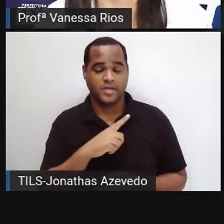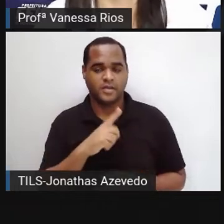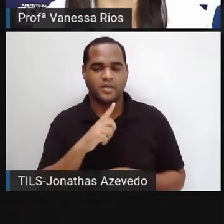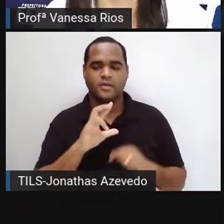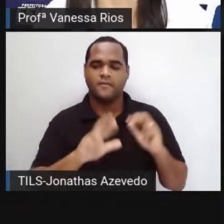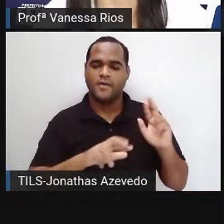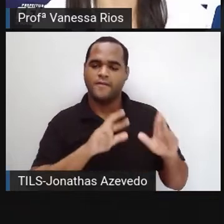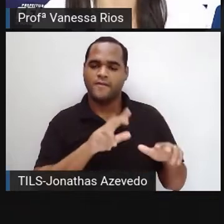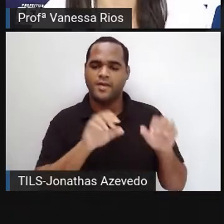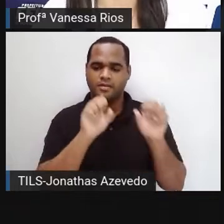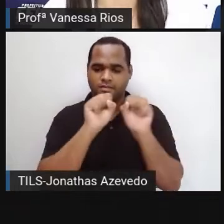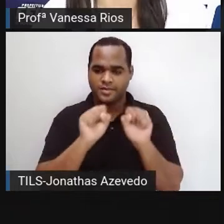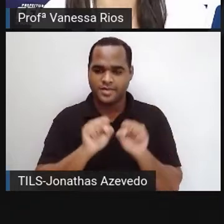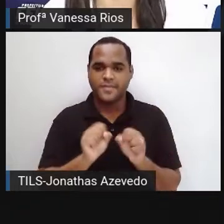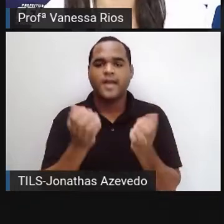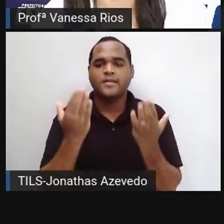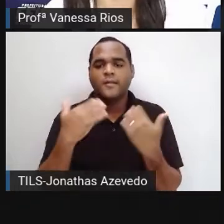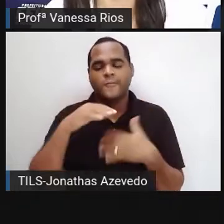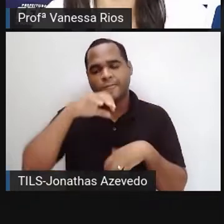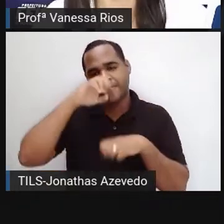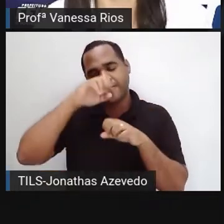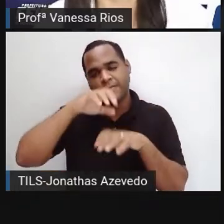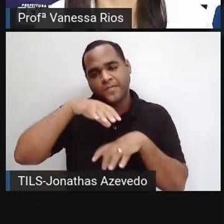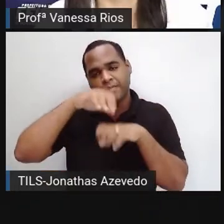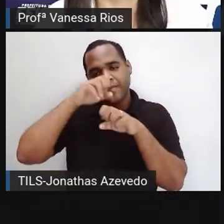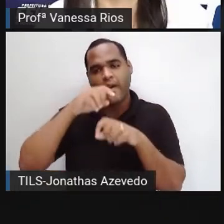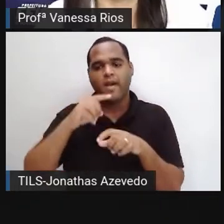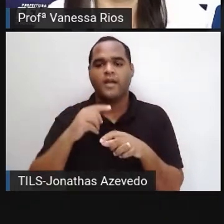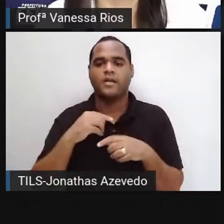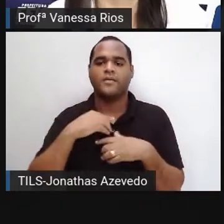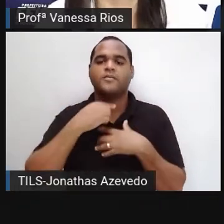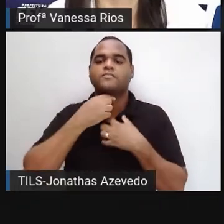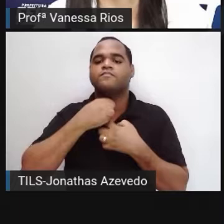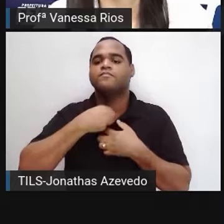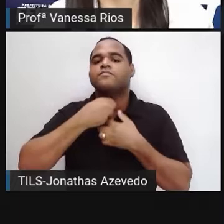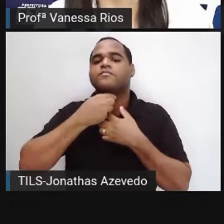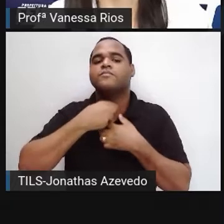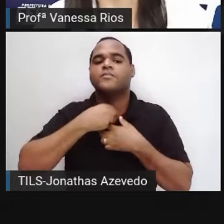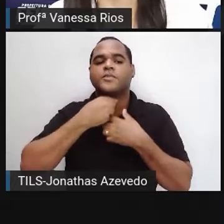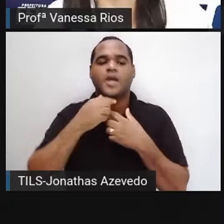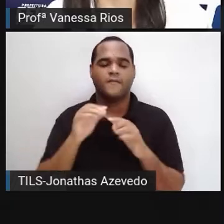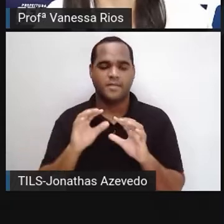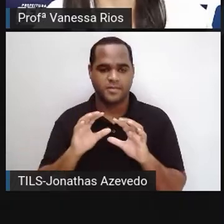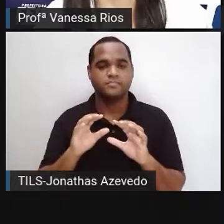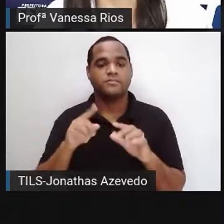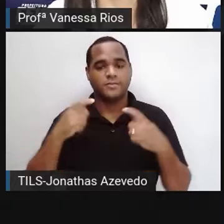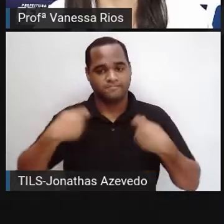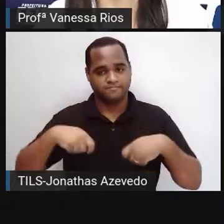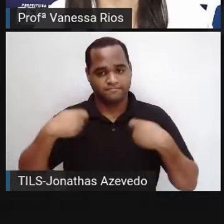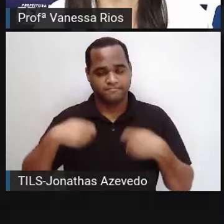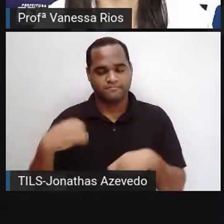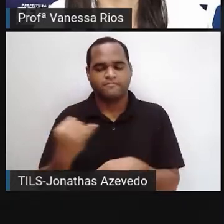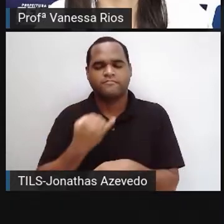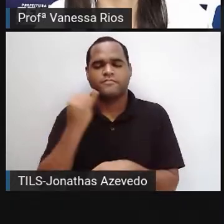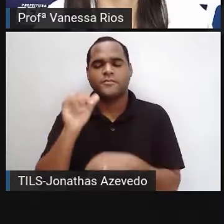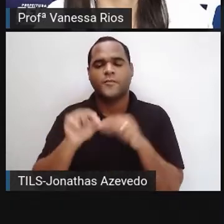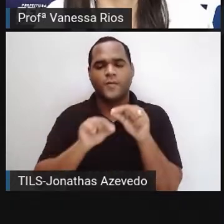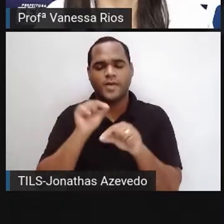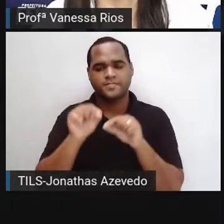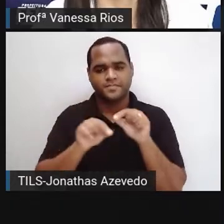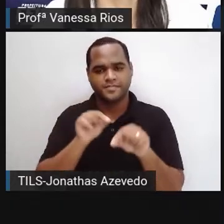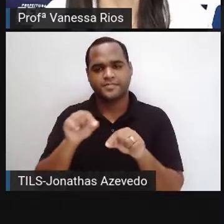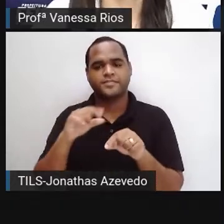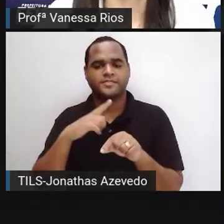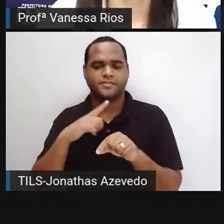nosso sistema respiratório com o músculo do diafragma. E a gente precisa aí